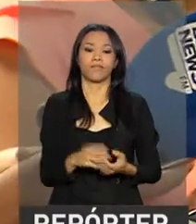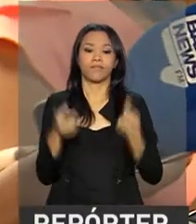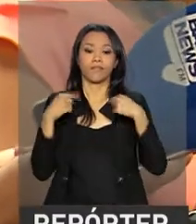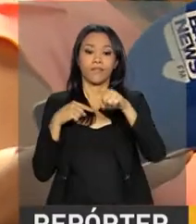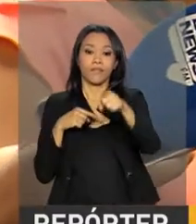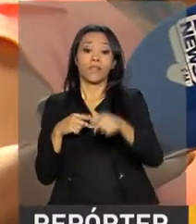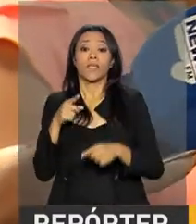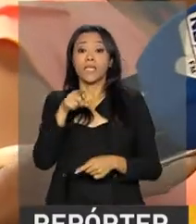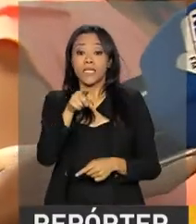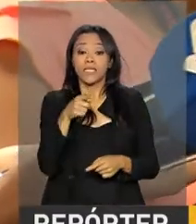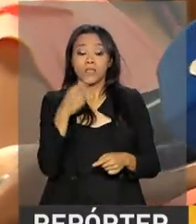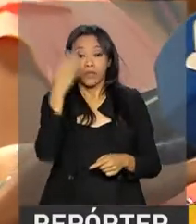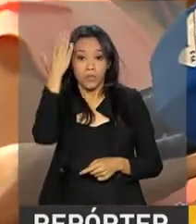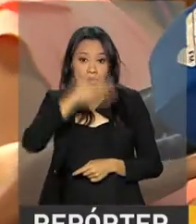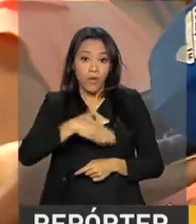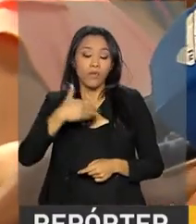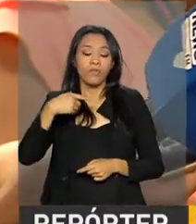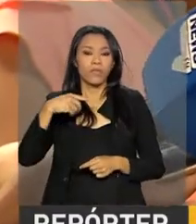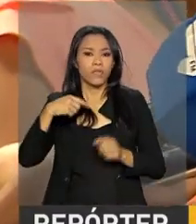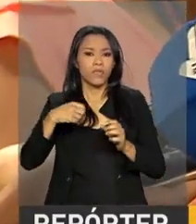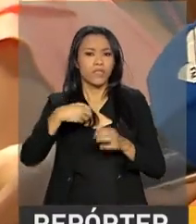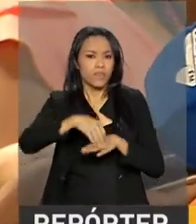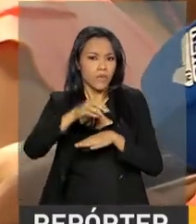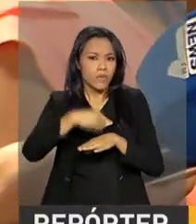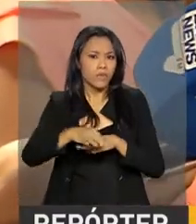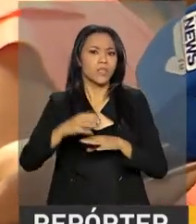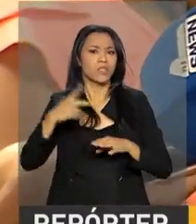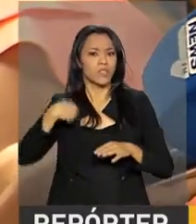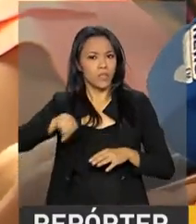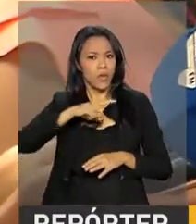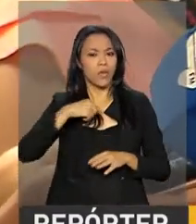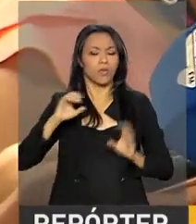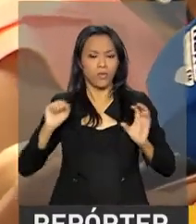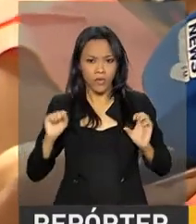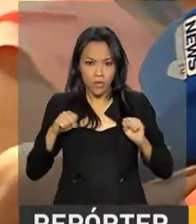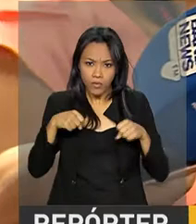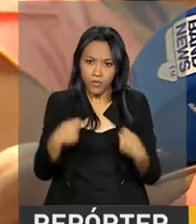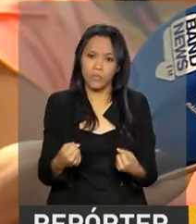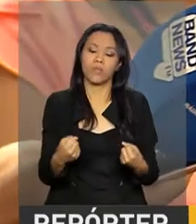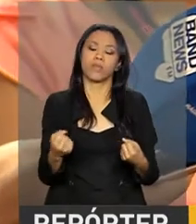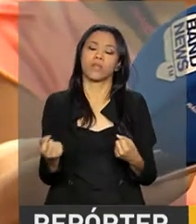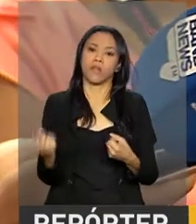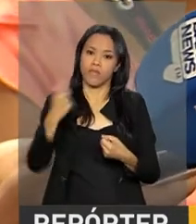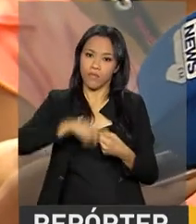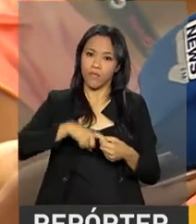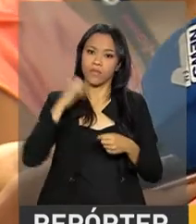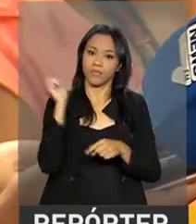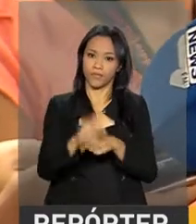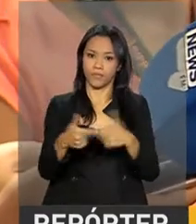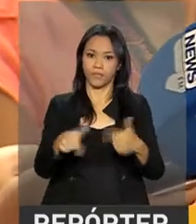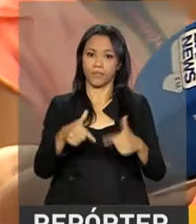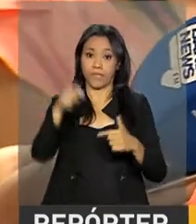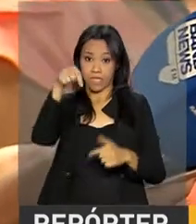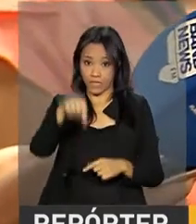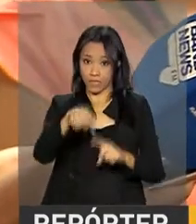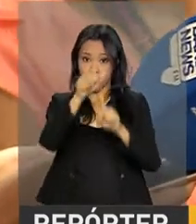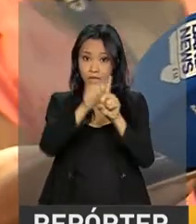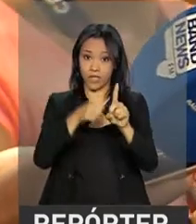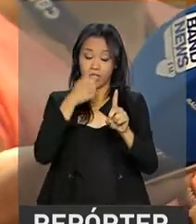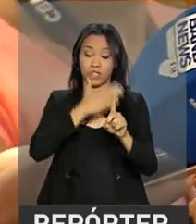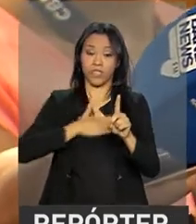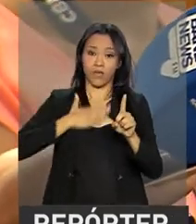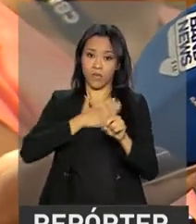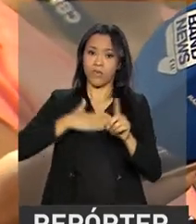é uma recuperação consistente da geração de empregos e esse mês de agosto intensifica o movimento